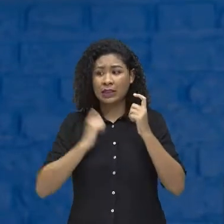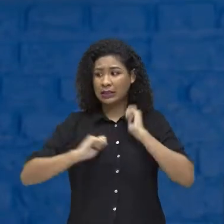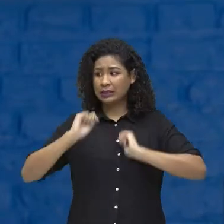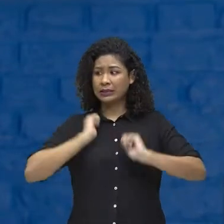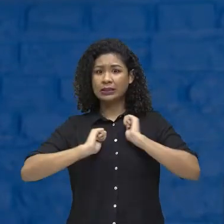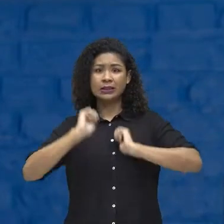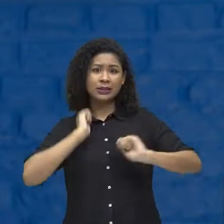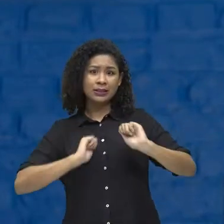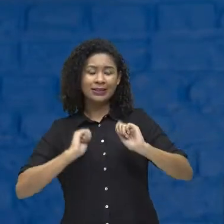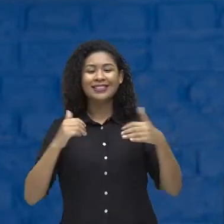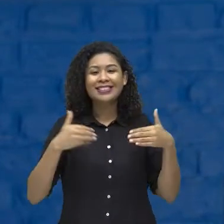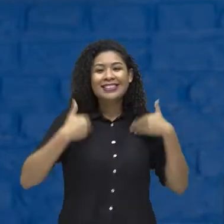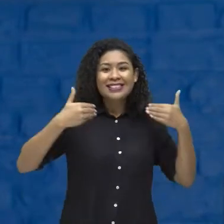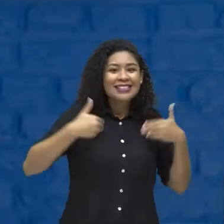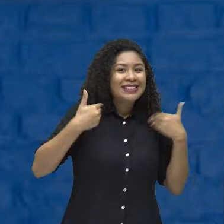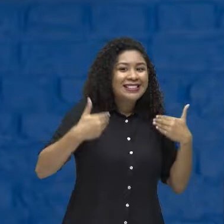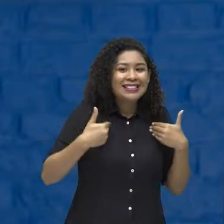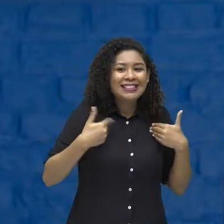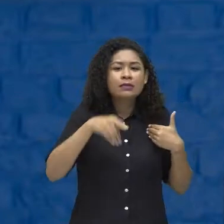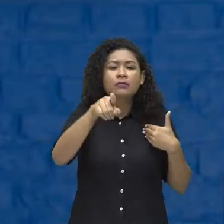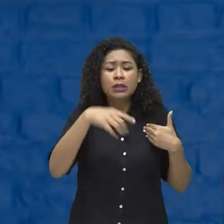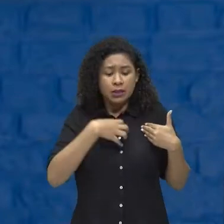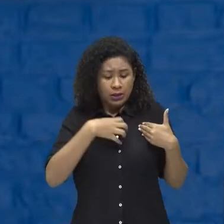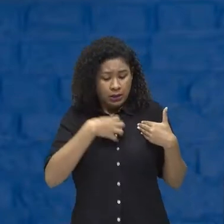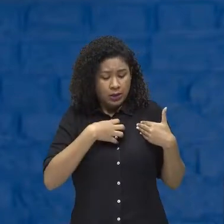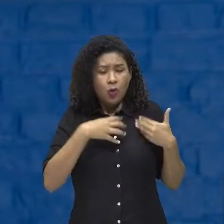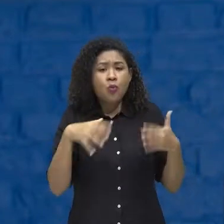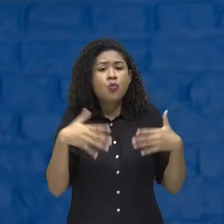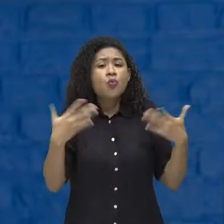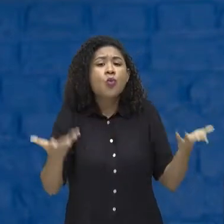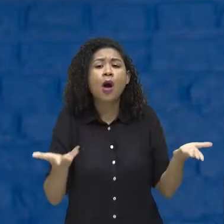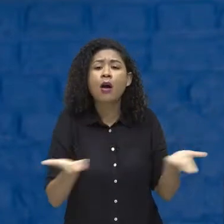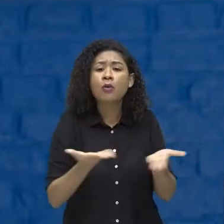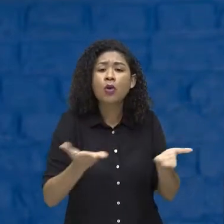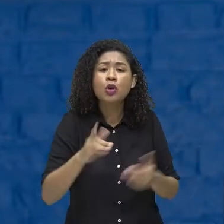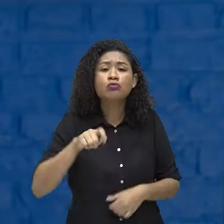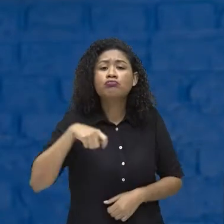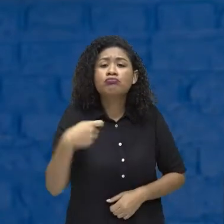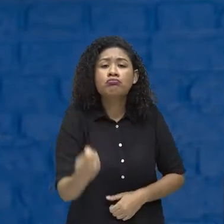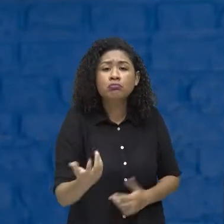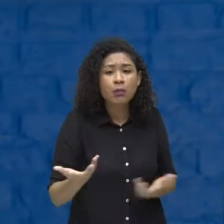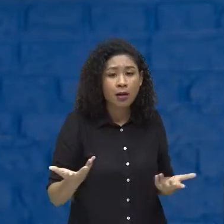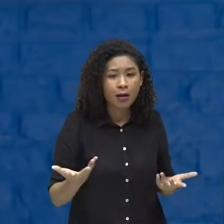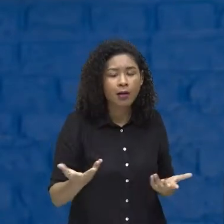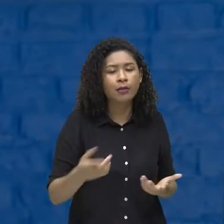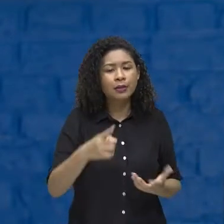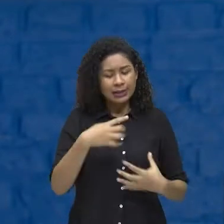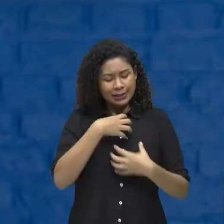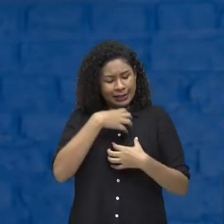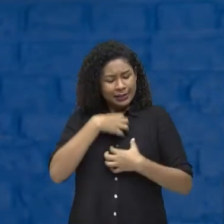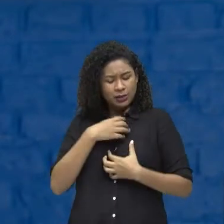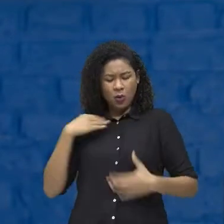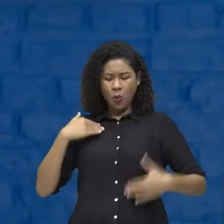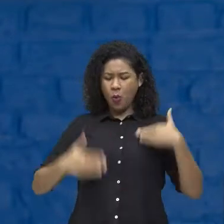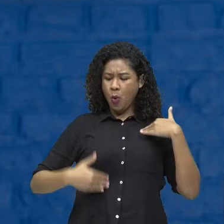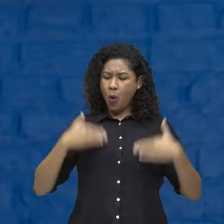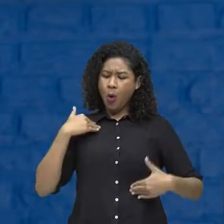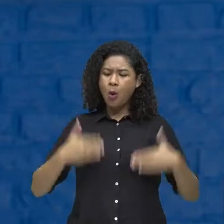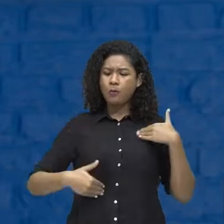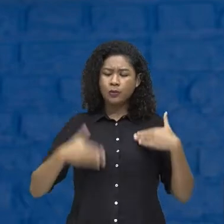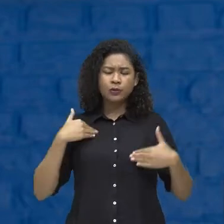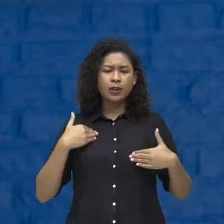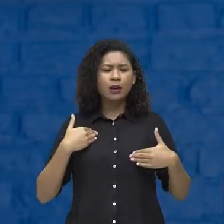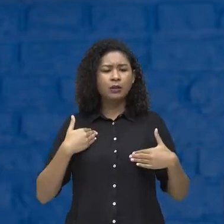está animado? Como é que você está hoje? Sinta o seu corpo, se ele está relaxado, se ele está